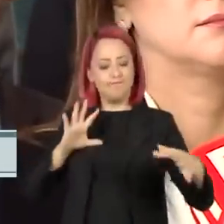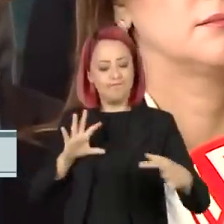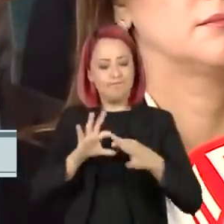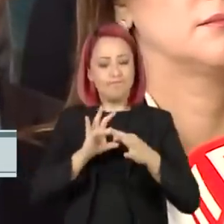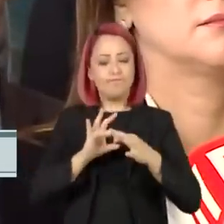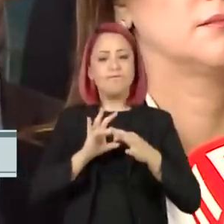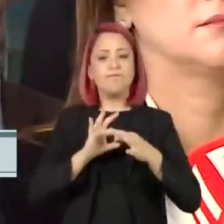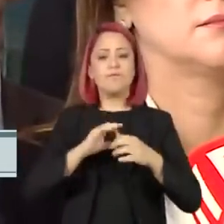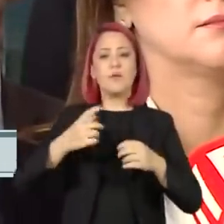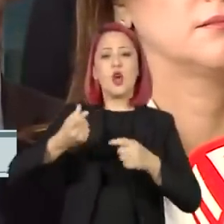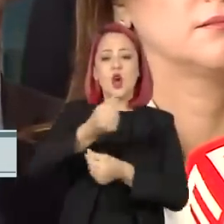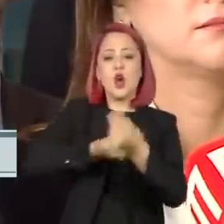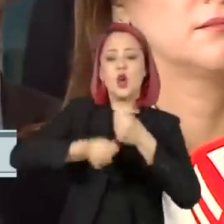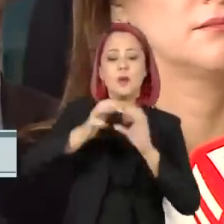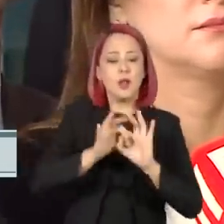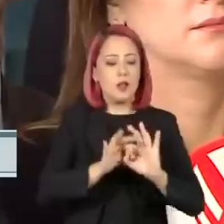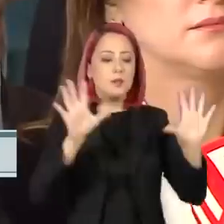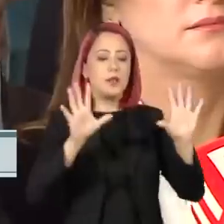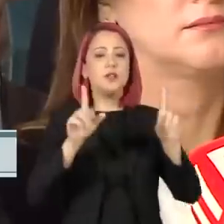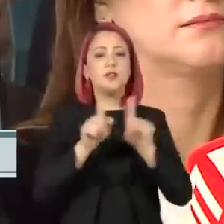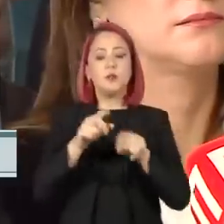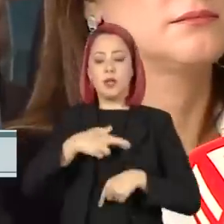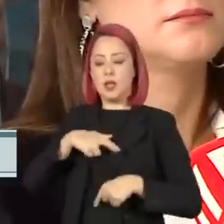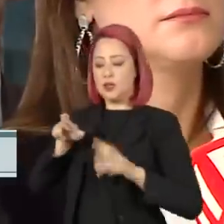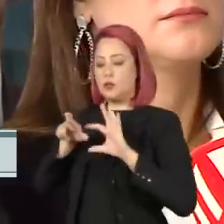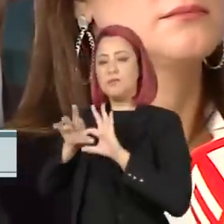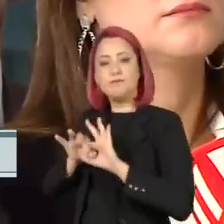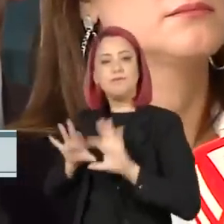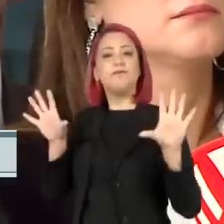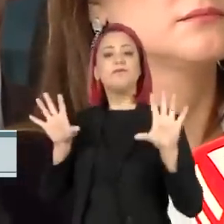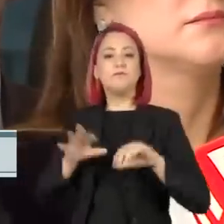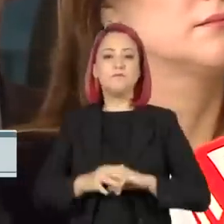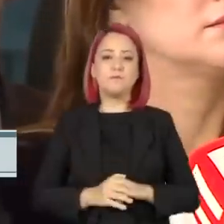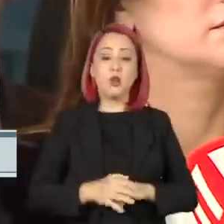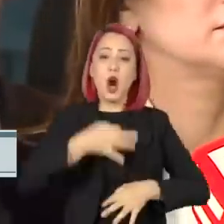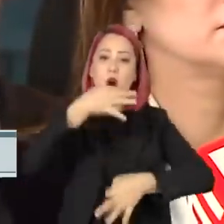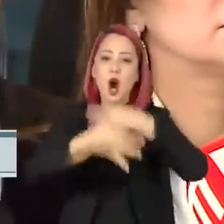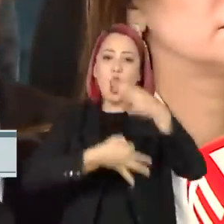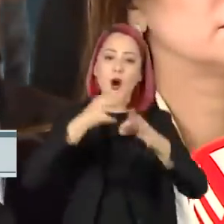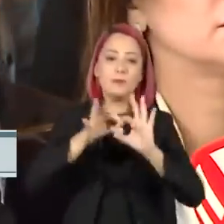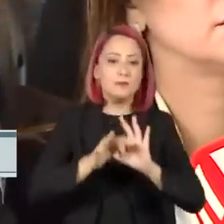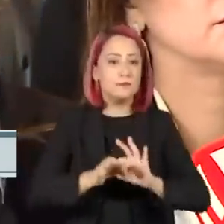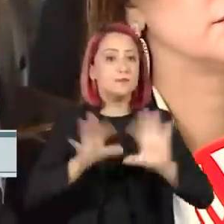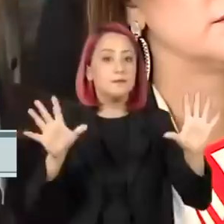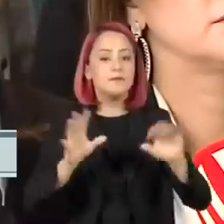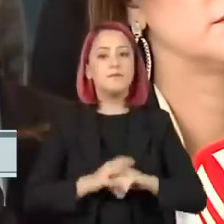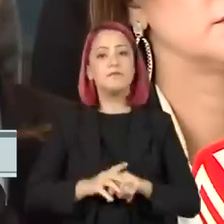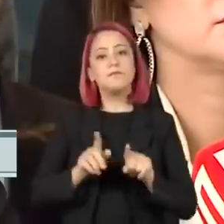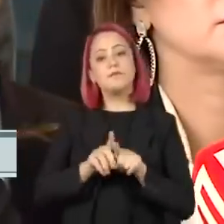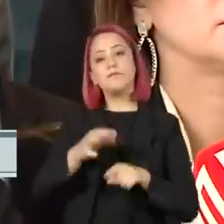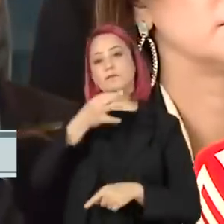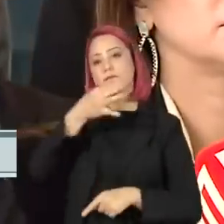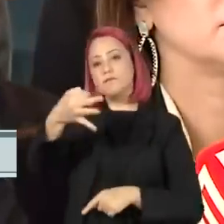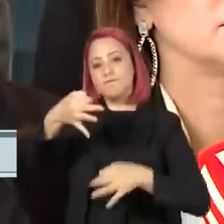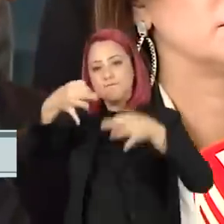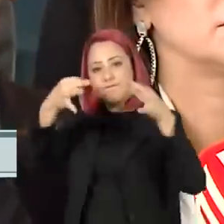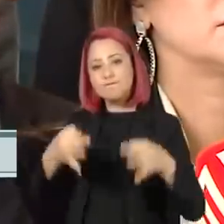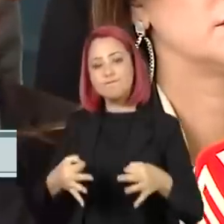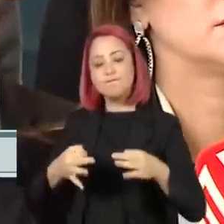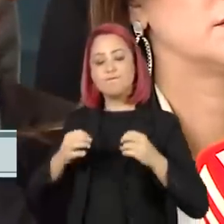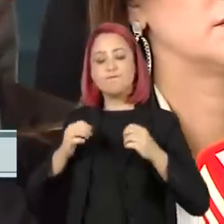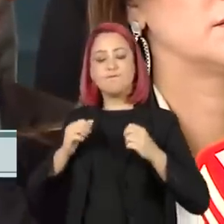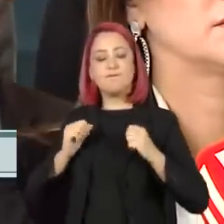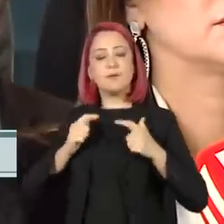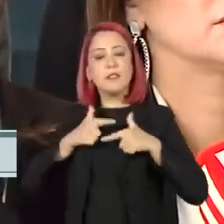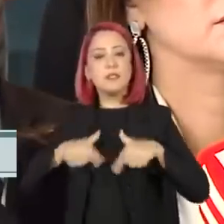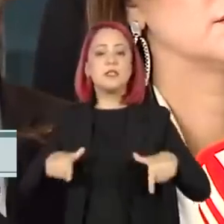liberdade econômica, a liberdade religiosa, a liberdade de opinião, a honestidade e as cores